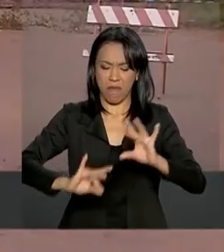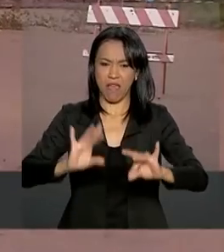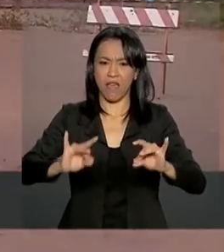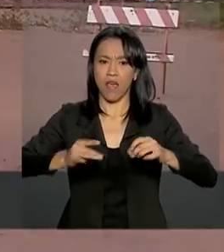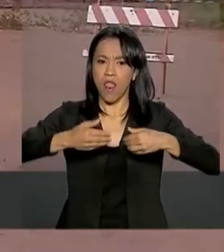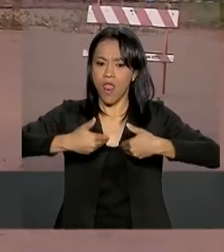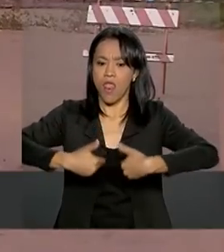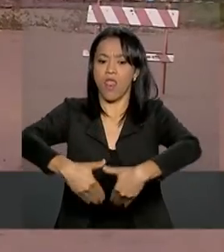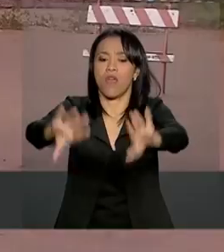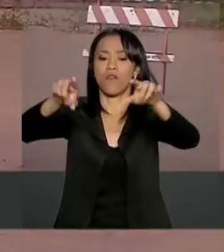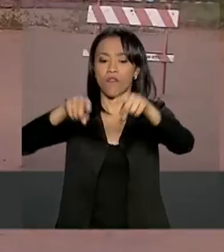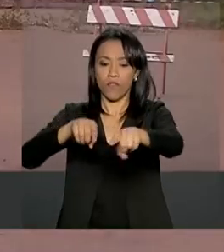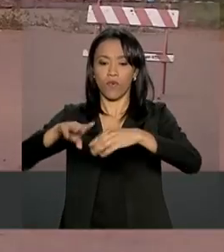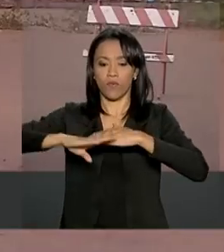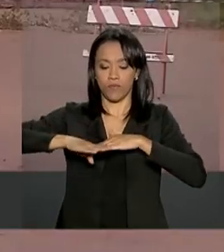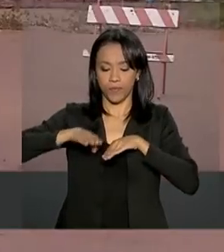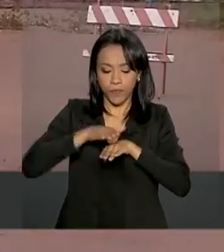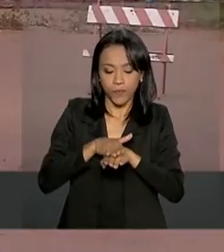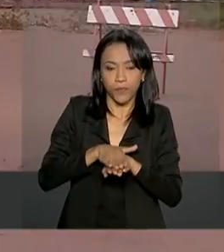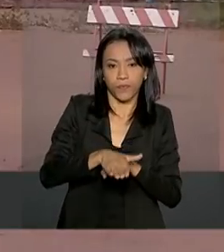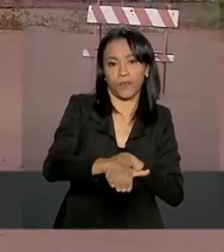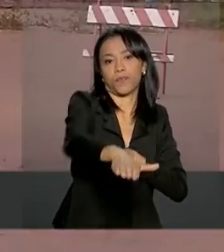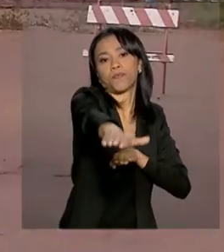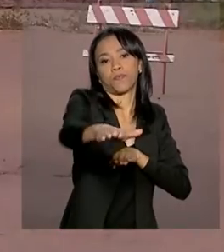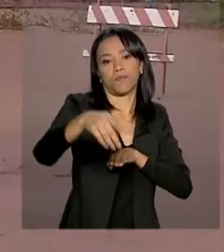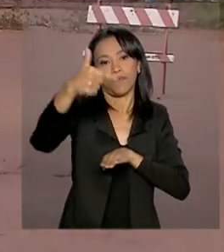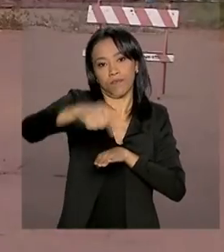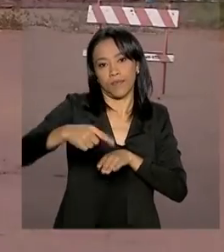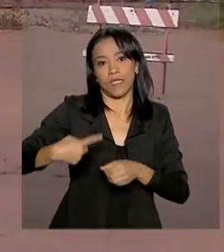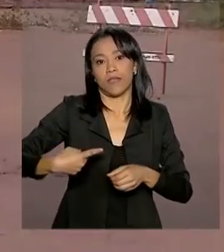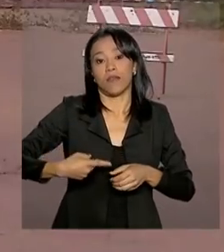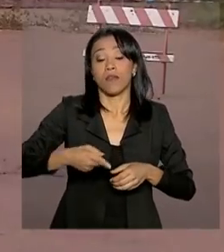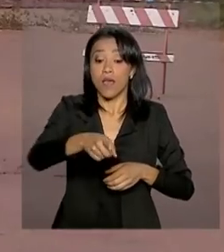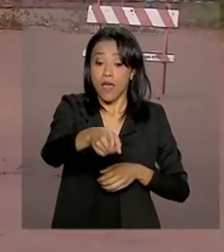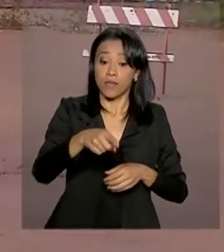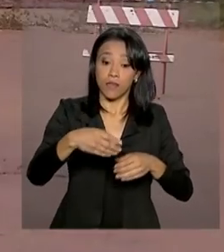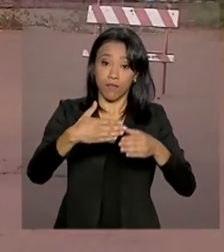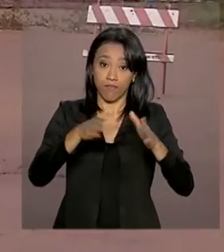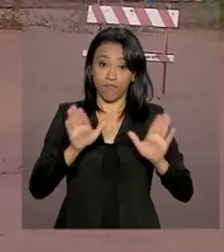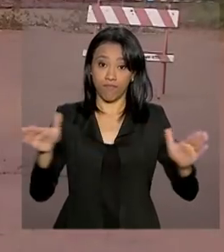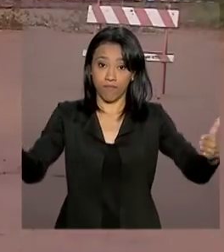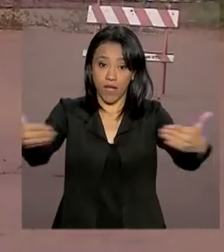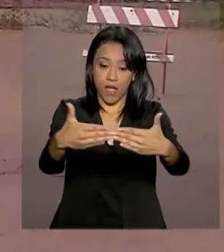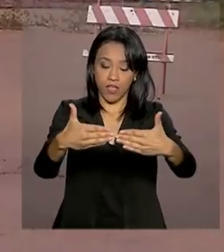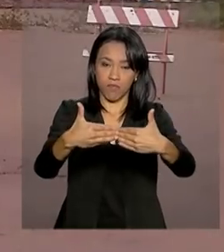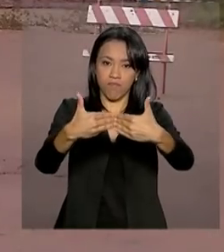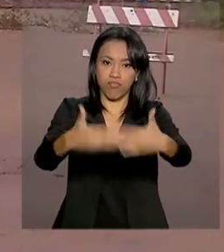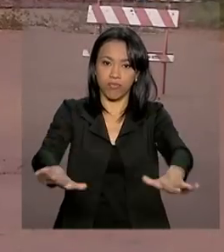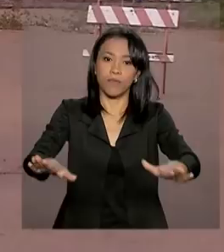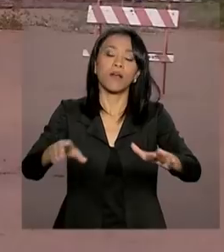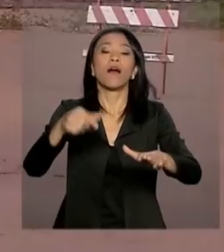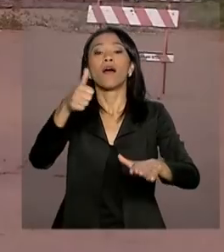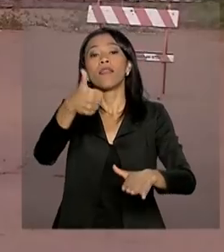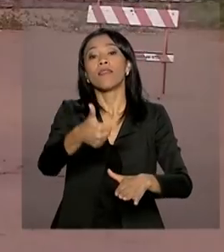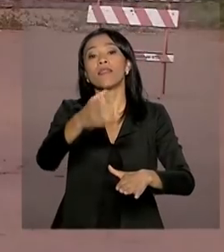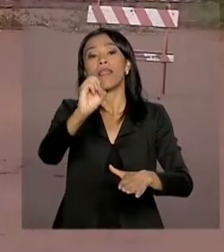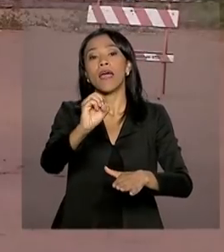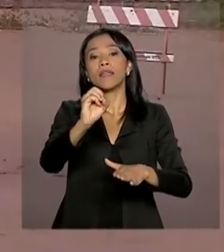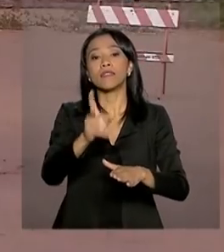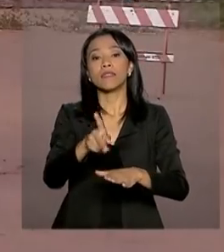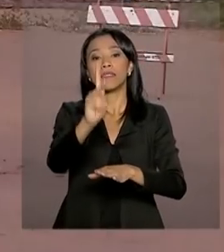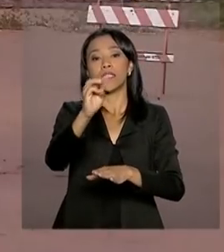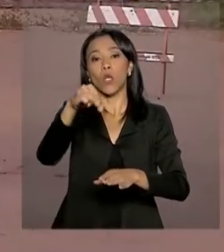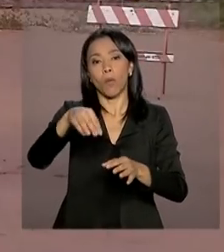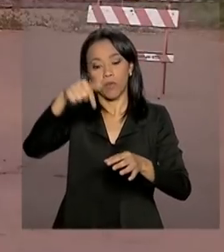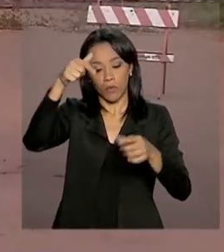embora a pista que ligava distritos de Brumadinho. A barragem que se rompeu fica a cerca de 10 quilômetros de onde estamos.